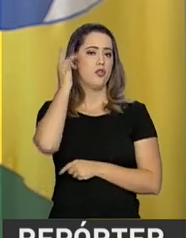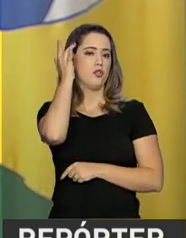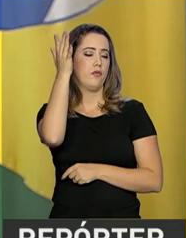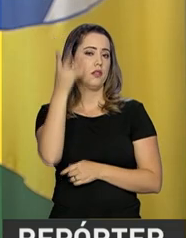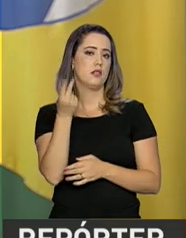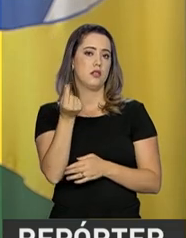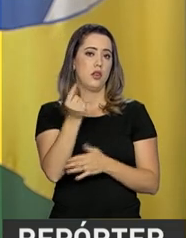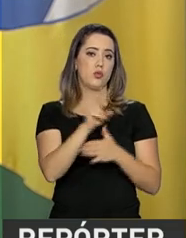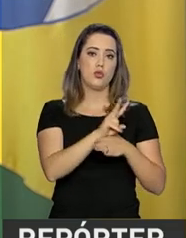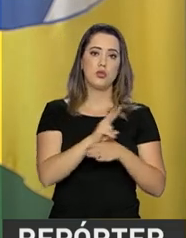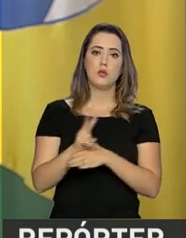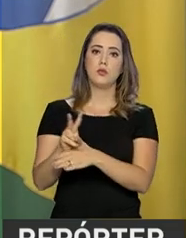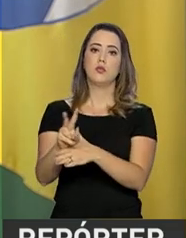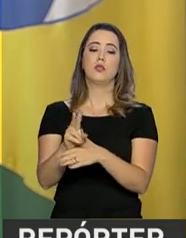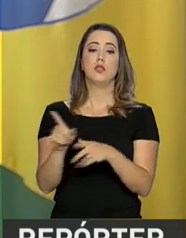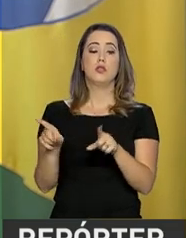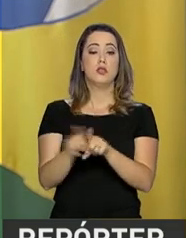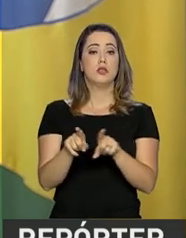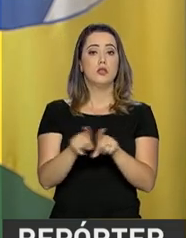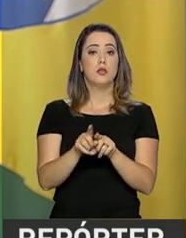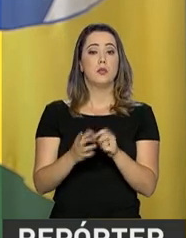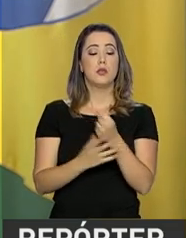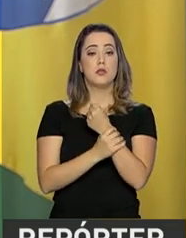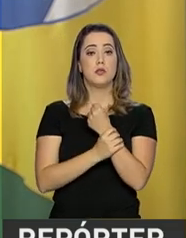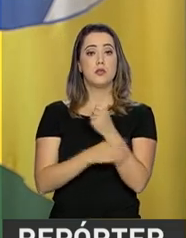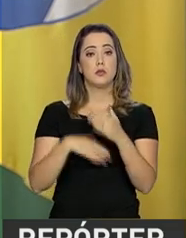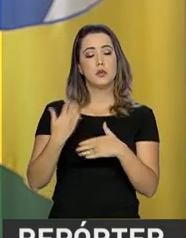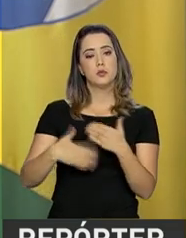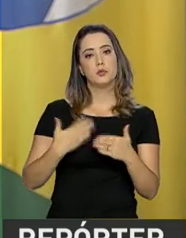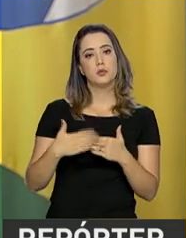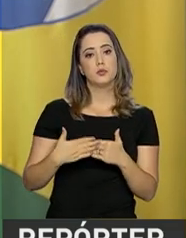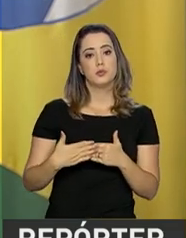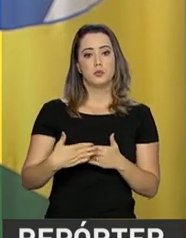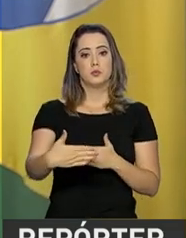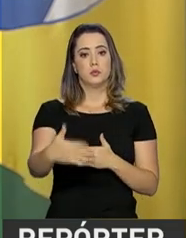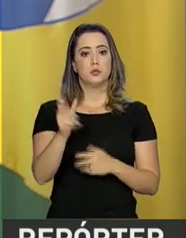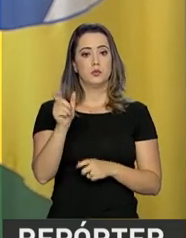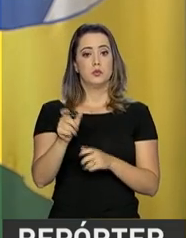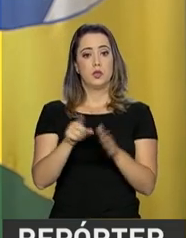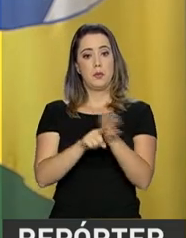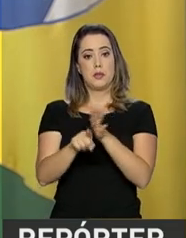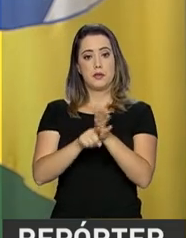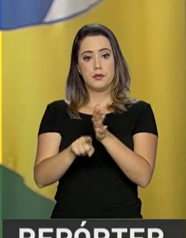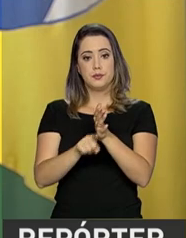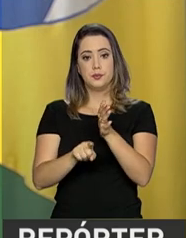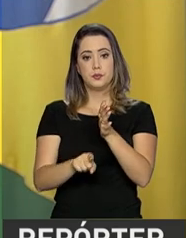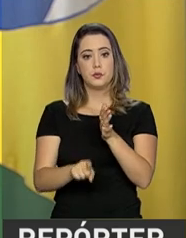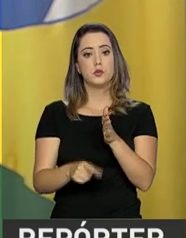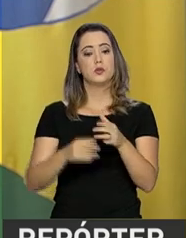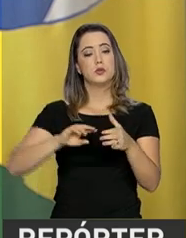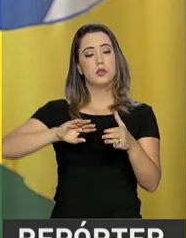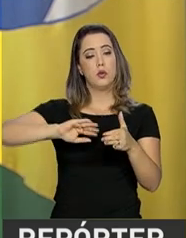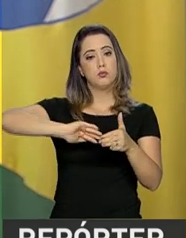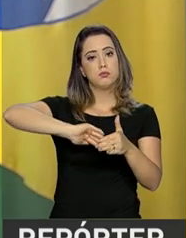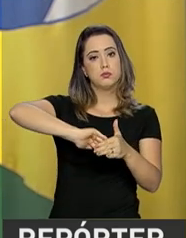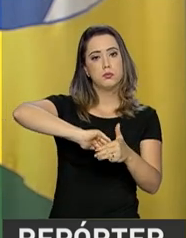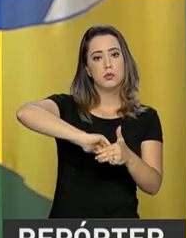crédito e de assegurar especialmente a continuidade da pesquisa mineral